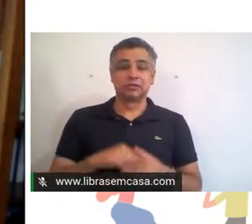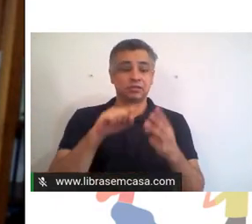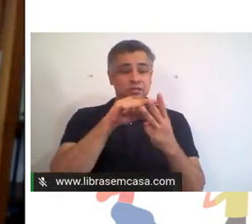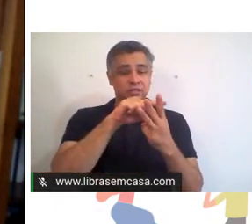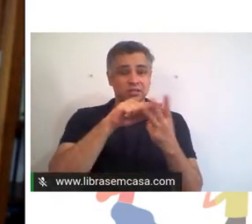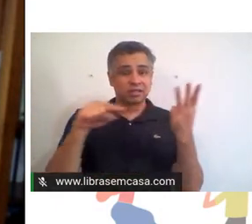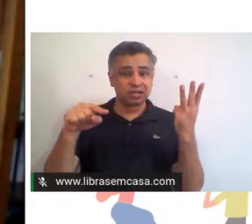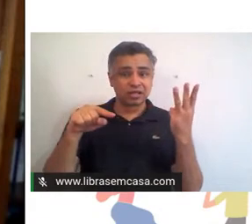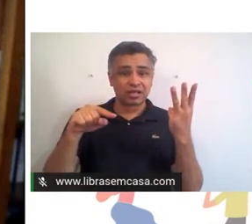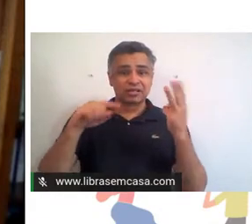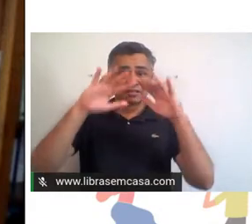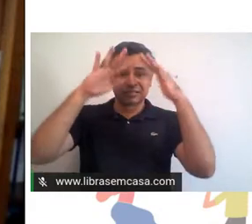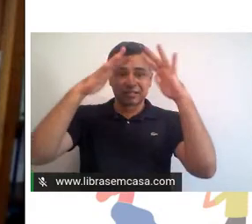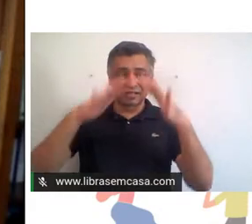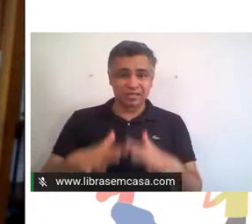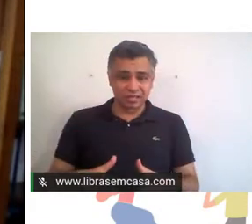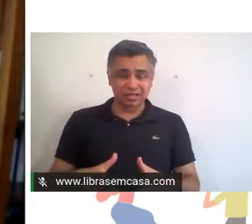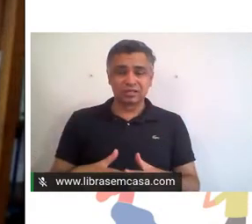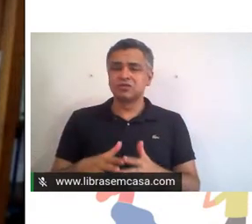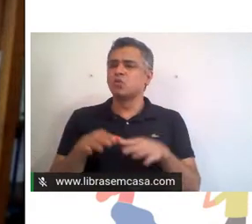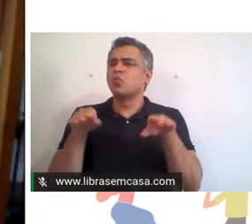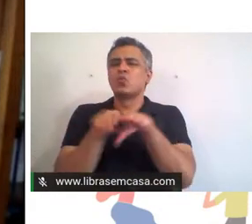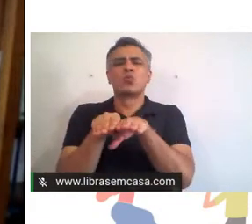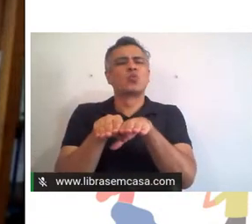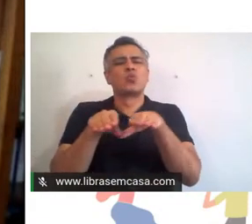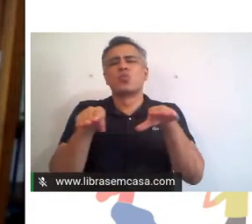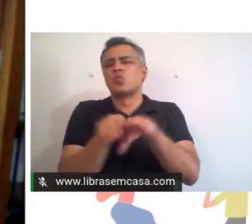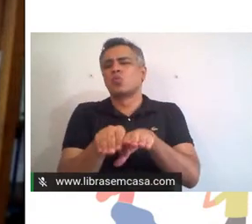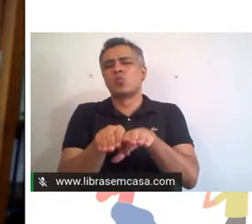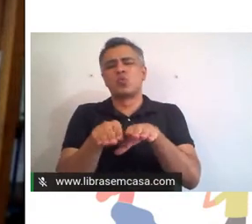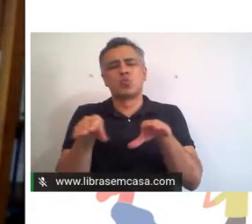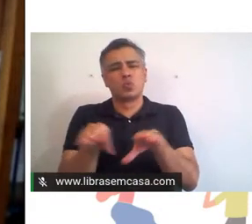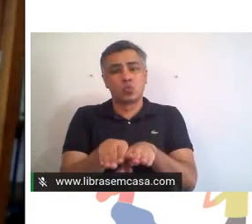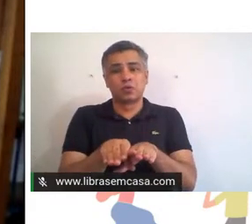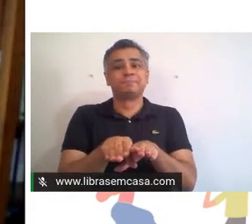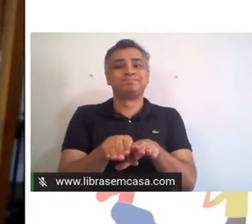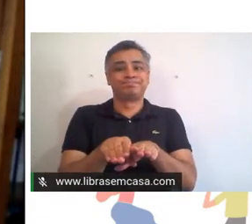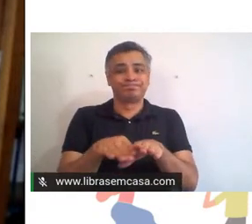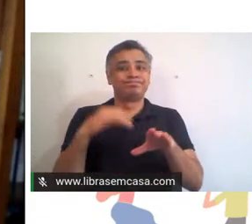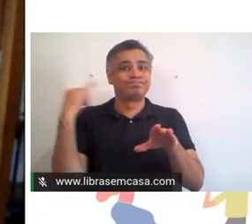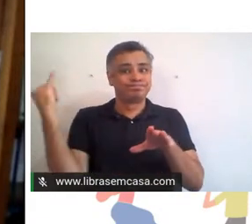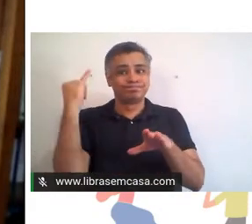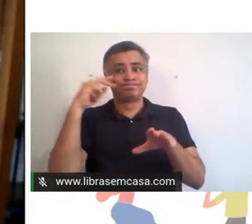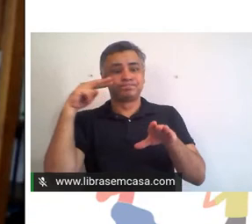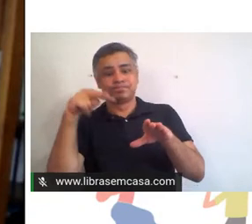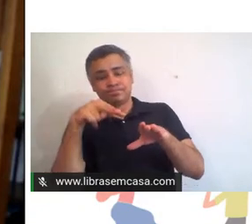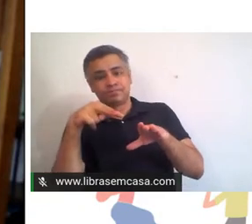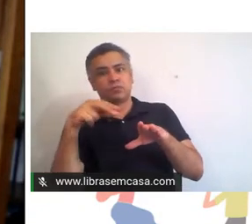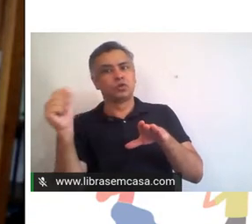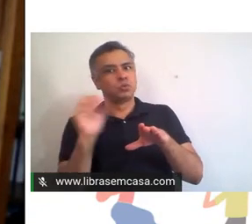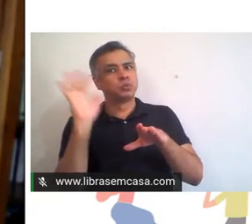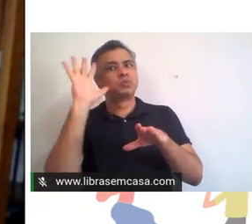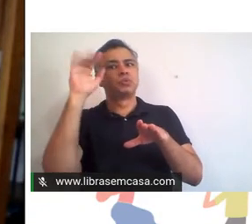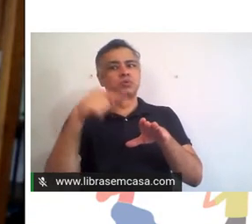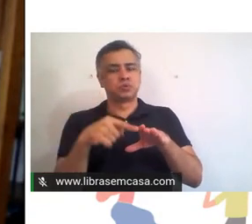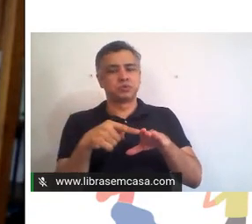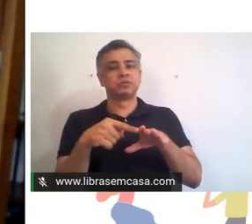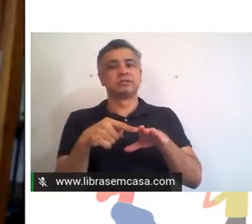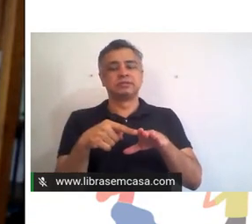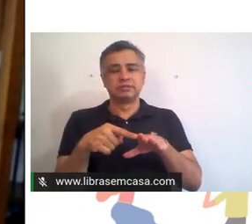crises, elas têm similaridades muito importantes e muito relevantes, e elas também